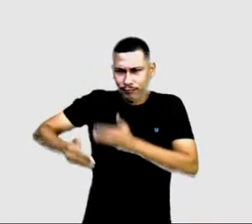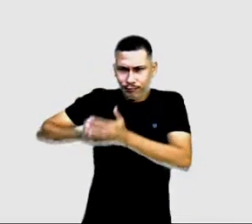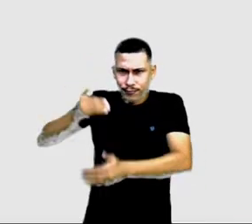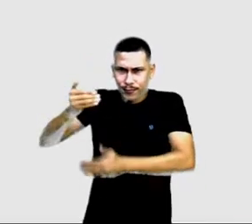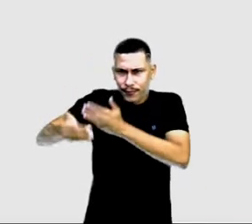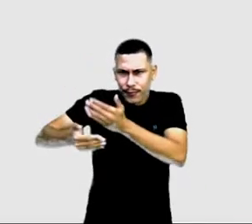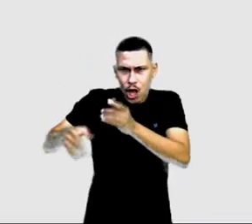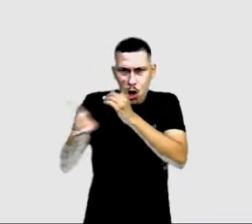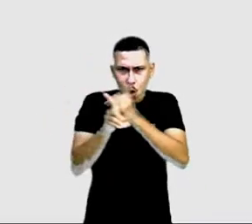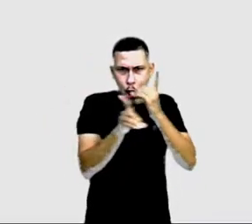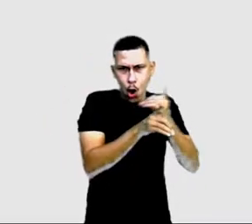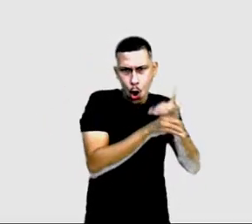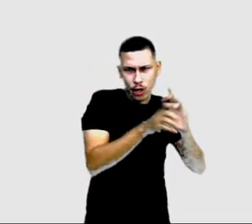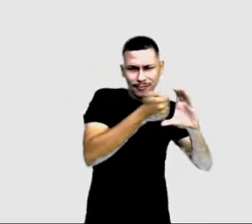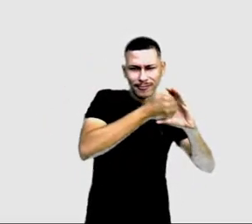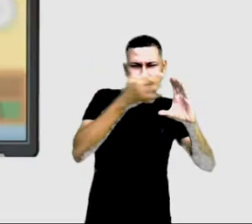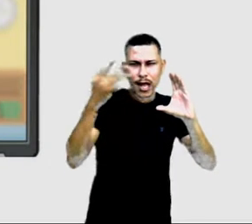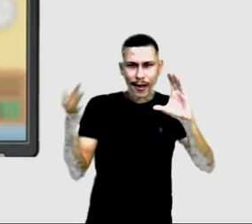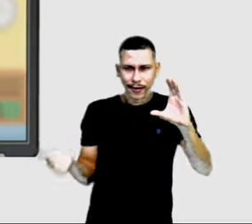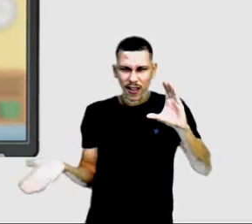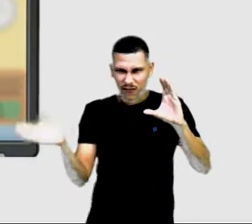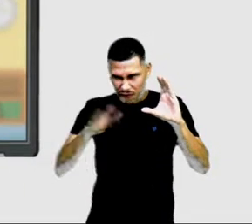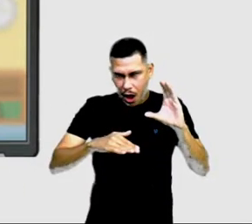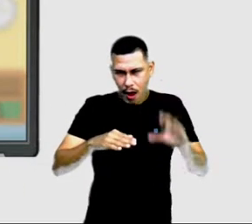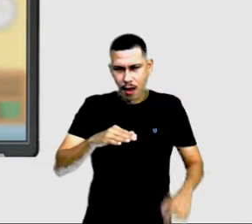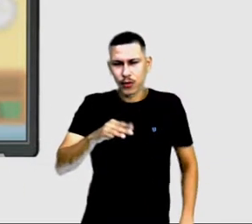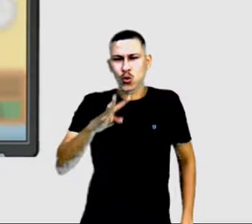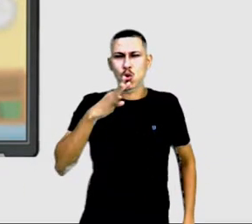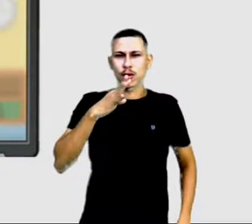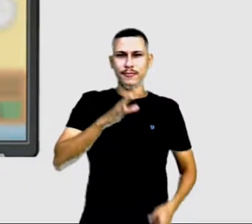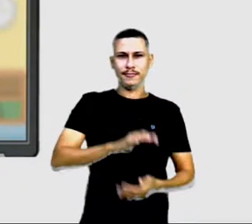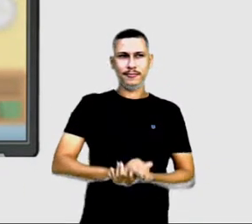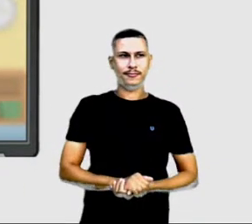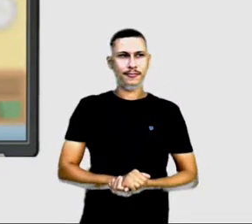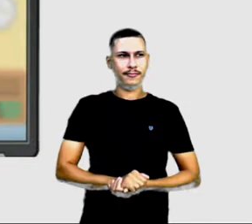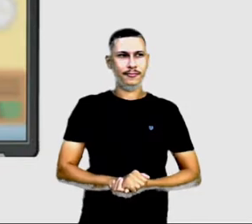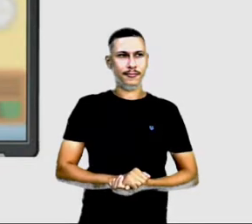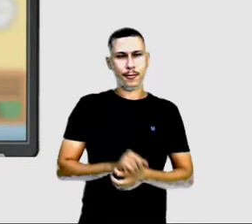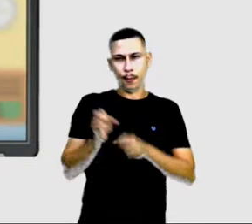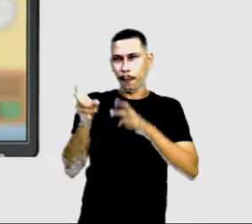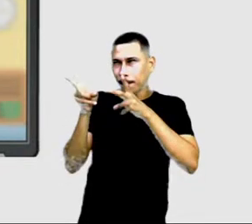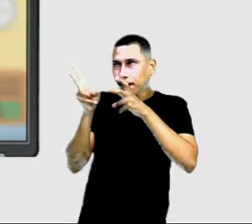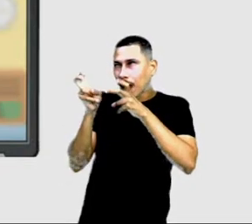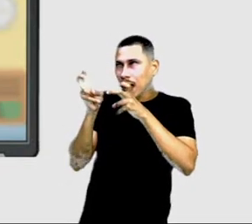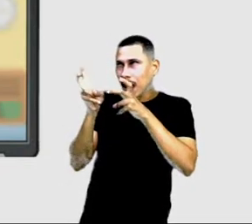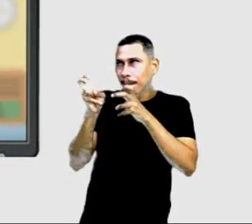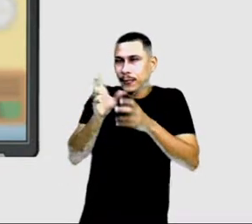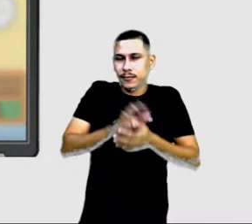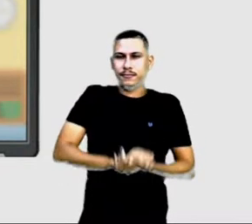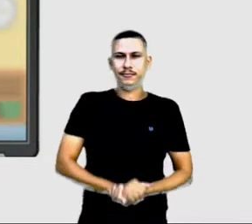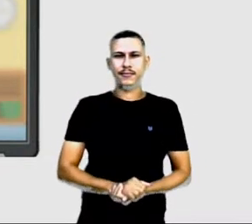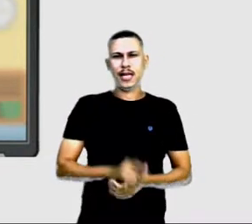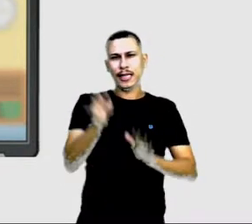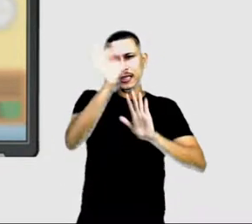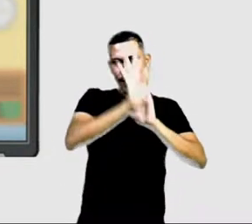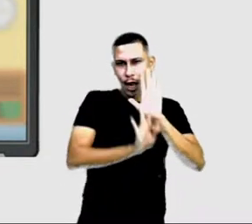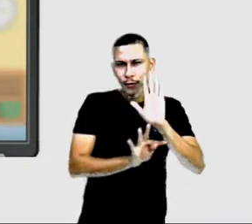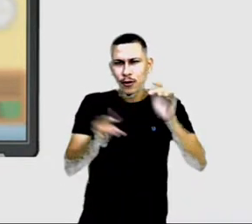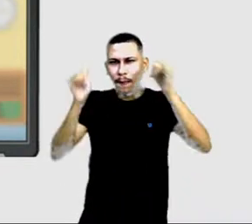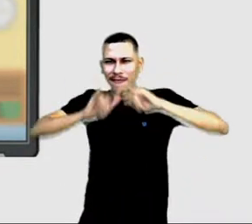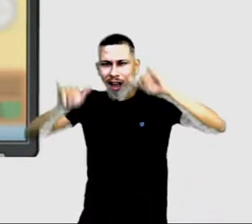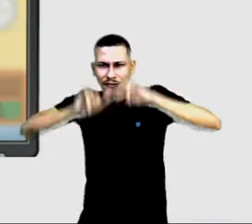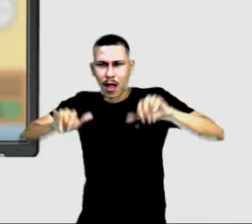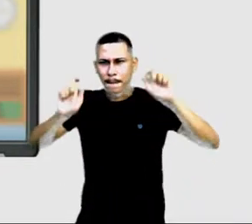pouquinho mais dessas características? Vamos? Vem comigo. Observa aqui. Os textos publicitários precisam